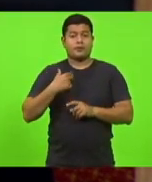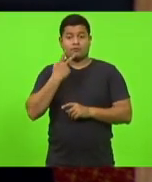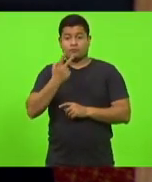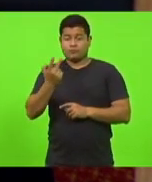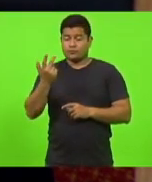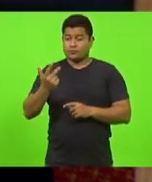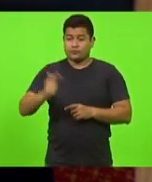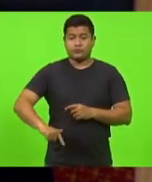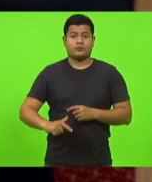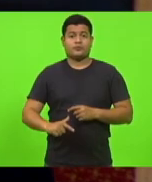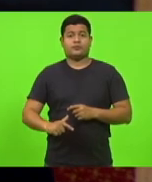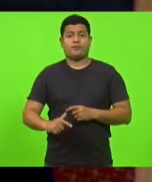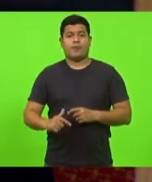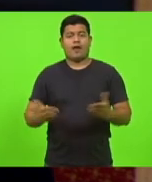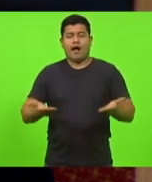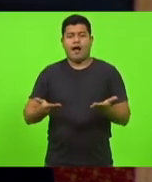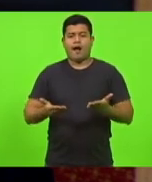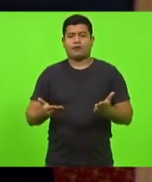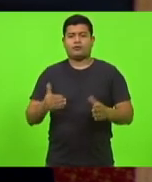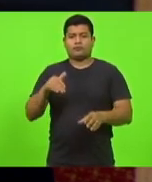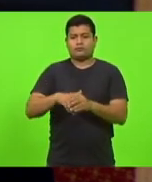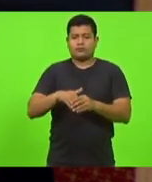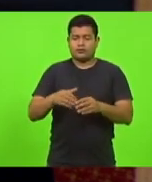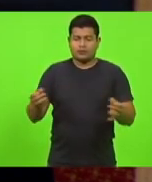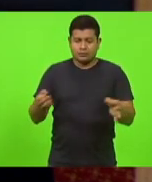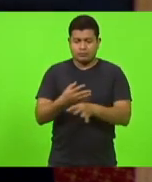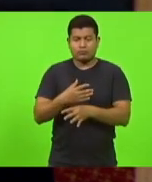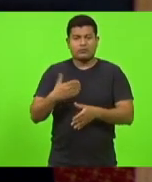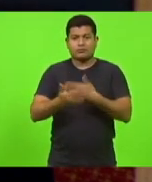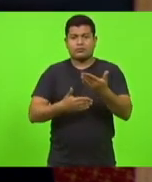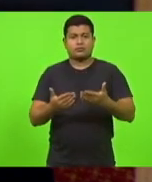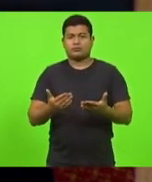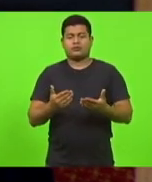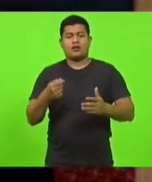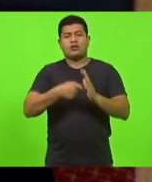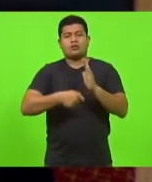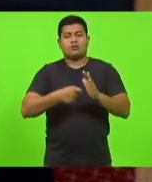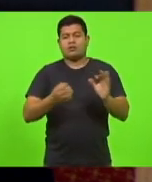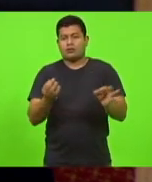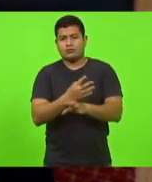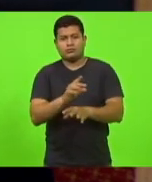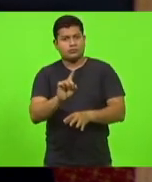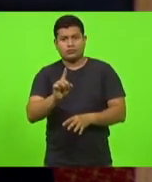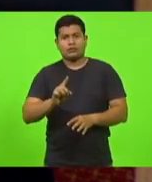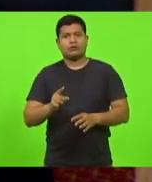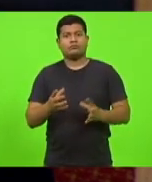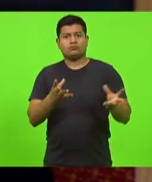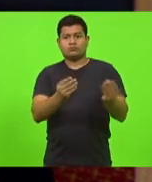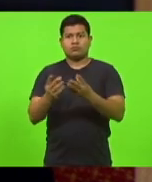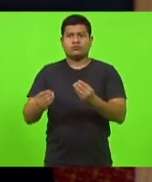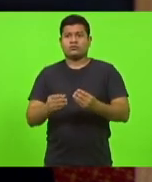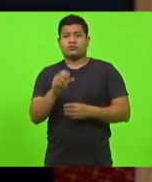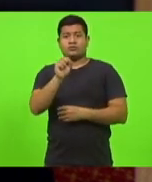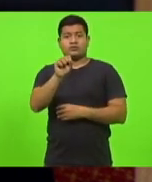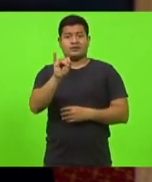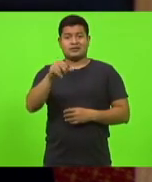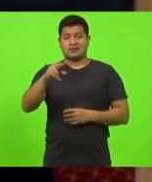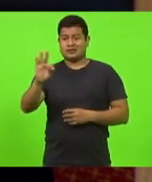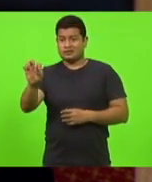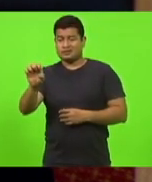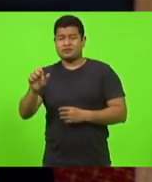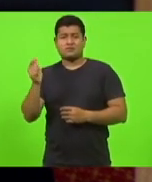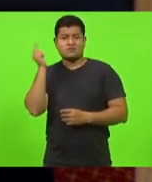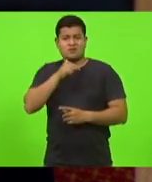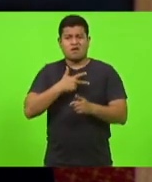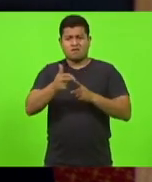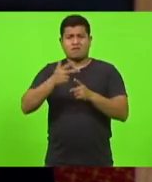a luta não termina num dia. Muita coisa o magistério vem conquistando, o Sinti vem conquistando ao longo dos anos, muitas